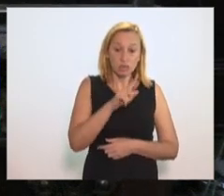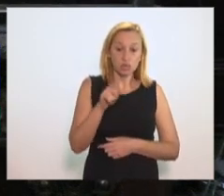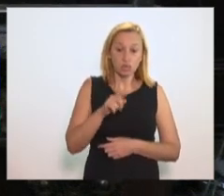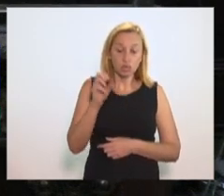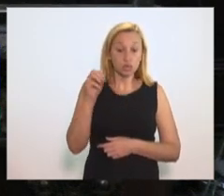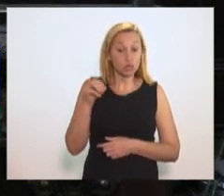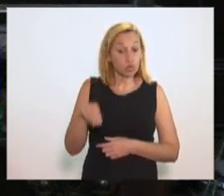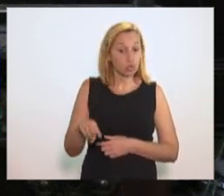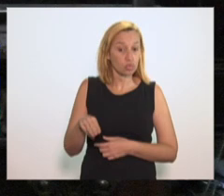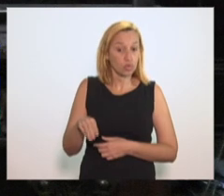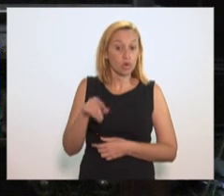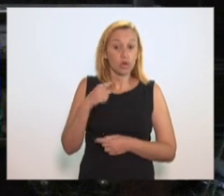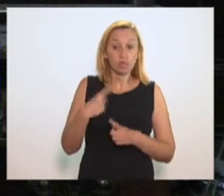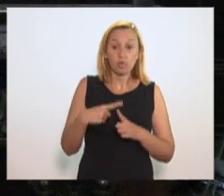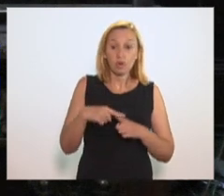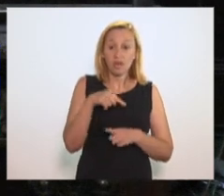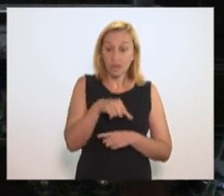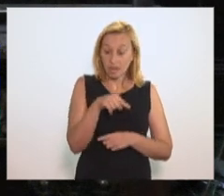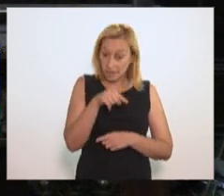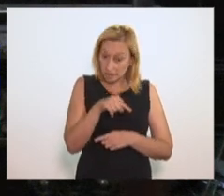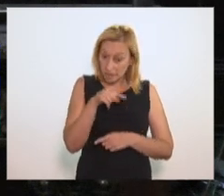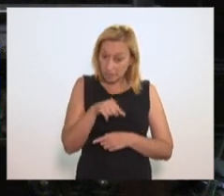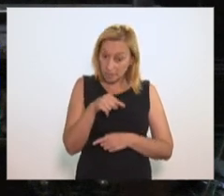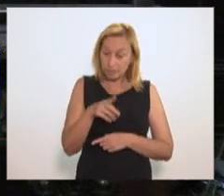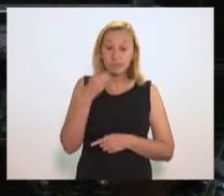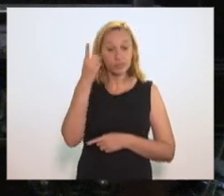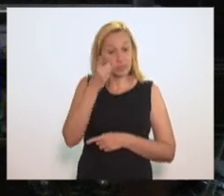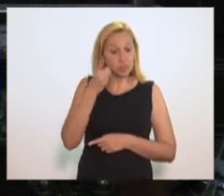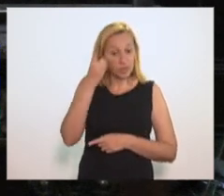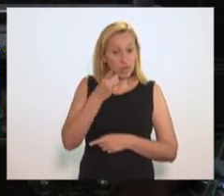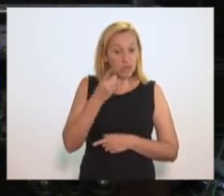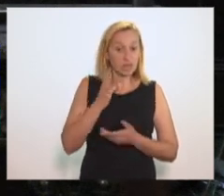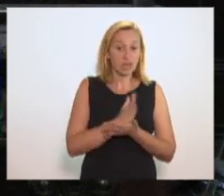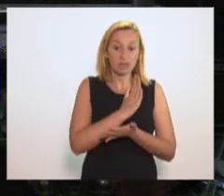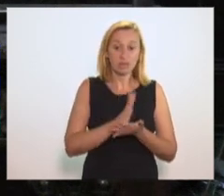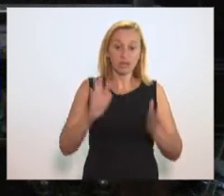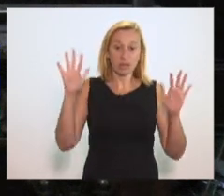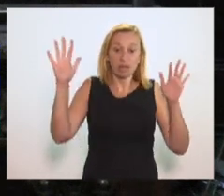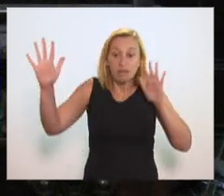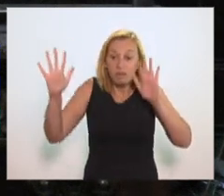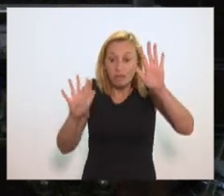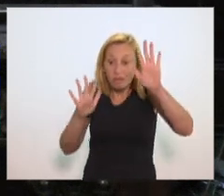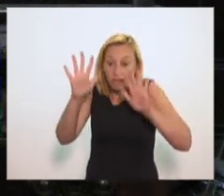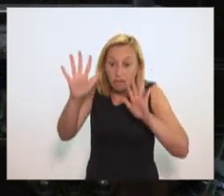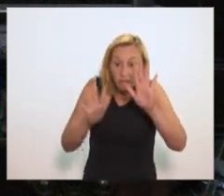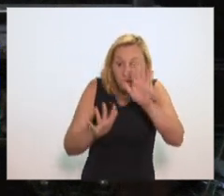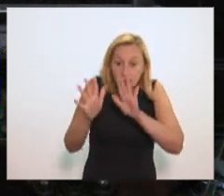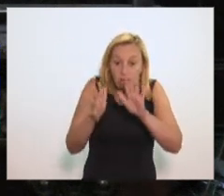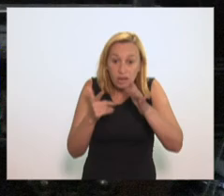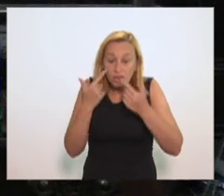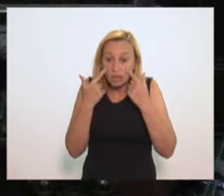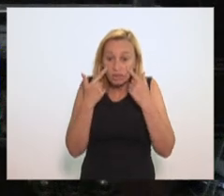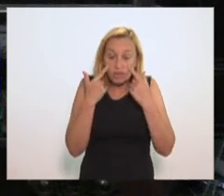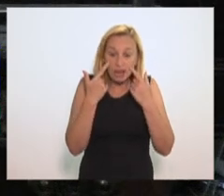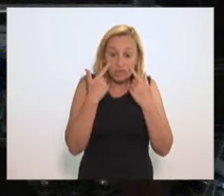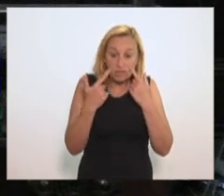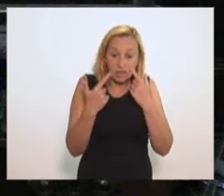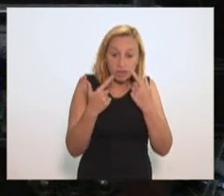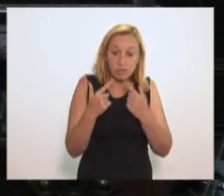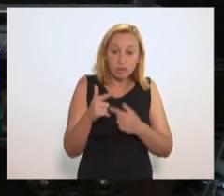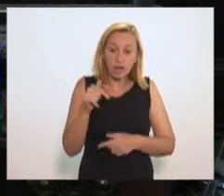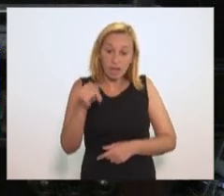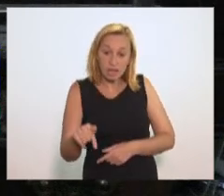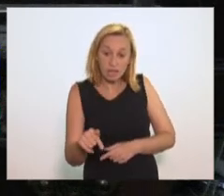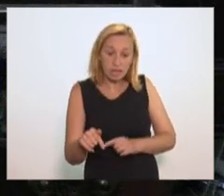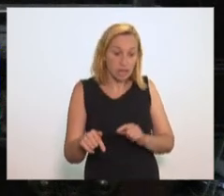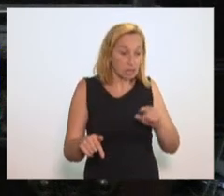porque aqui eu acompanho e tem deputados que as vezes fazem sinais mas aqui eu fico no estéreo aqui atendendo as vezes duas pessoas